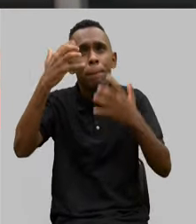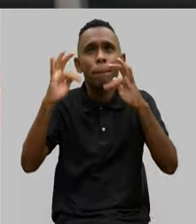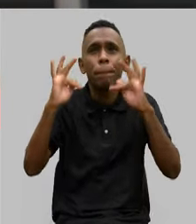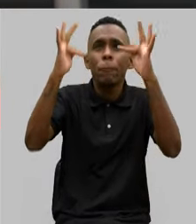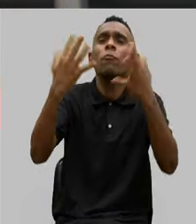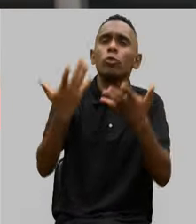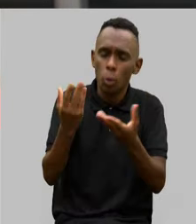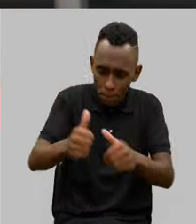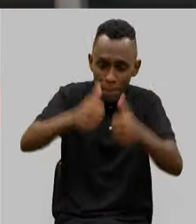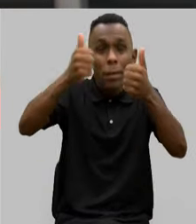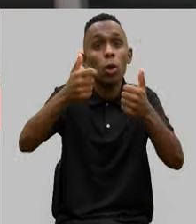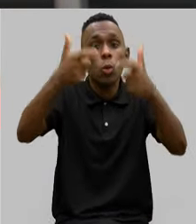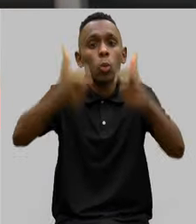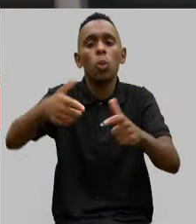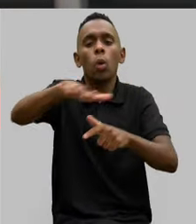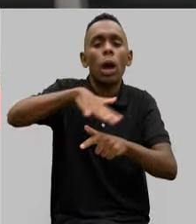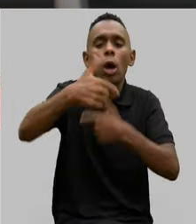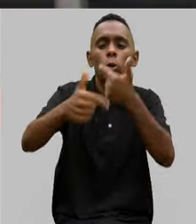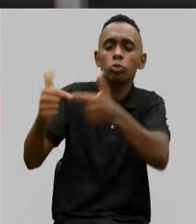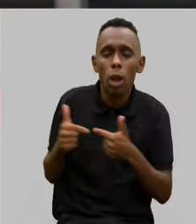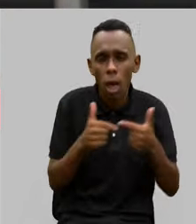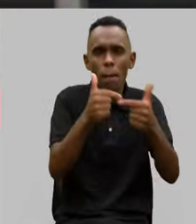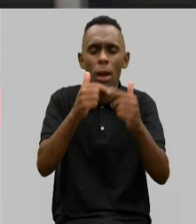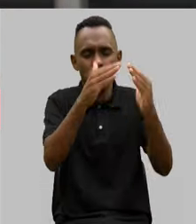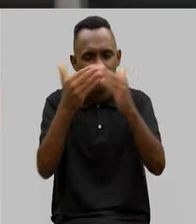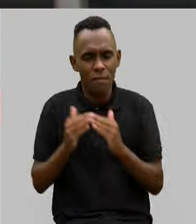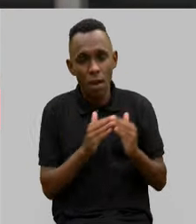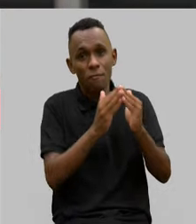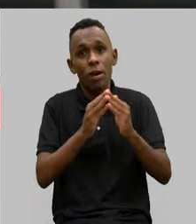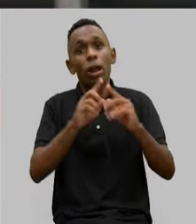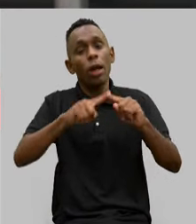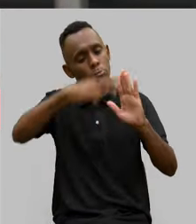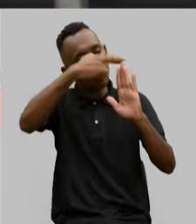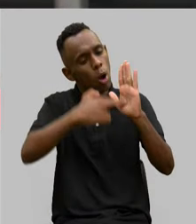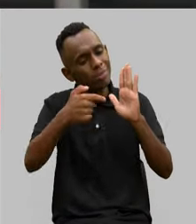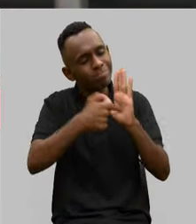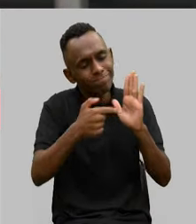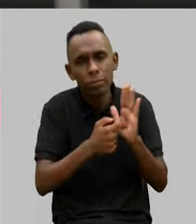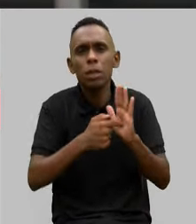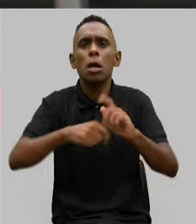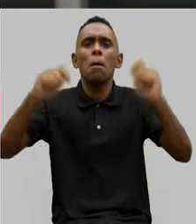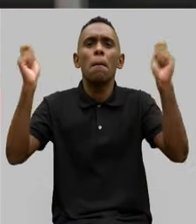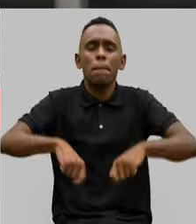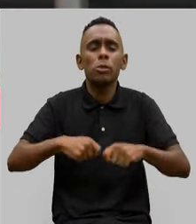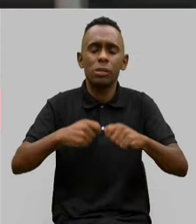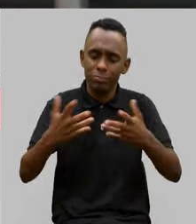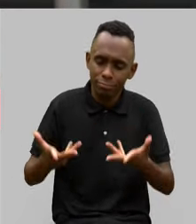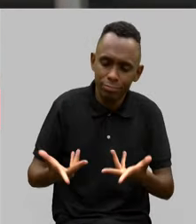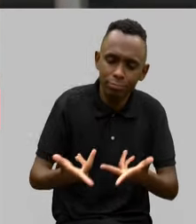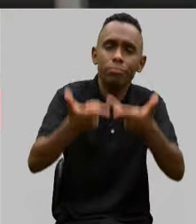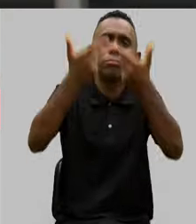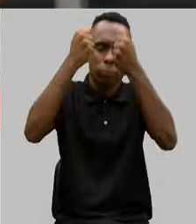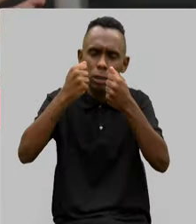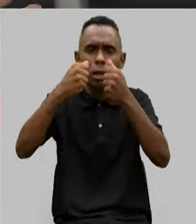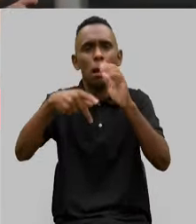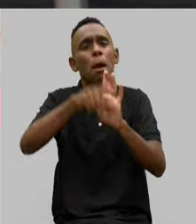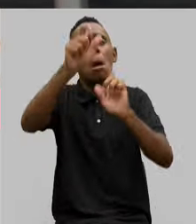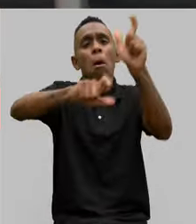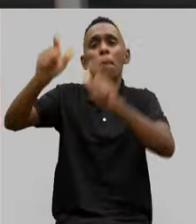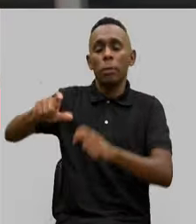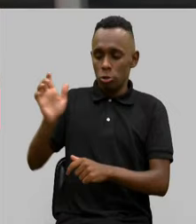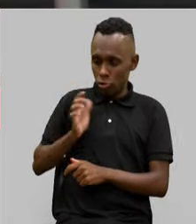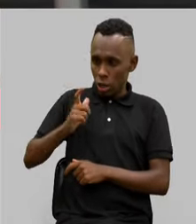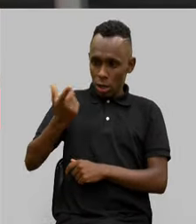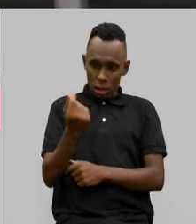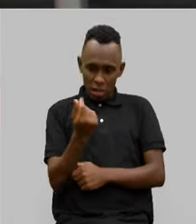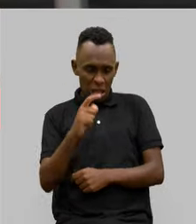possibilitar espaço para trabalho em comunidades e favelas uma regulamentação que promove que promove enriquecimento de quem já tem dinheiro é